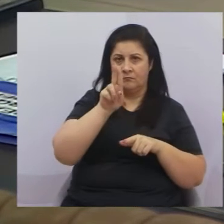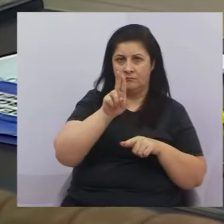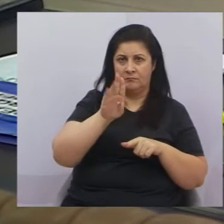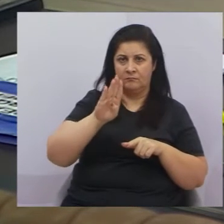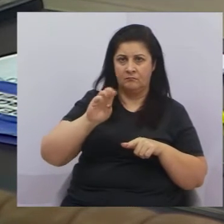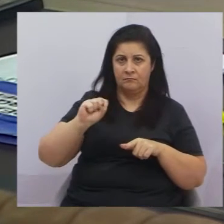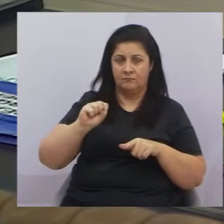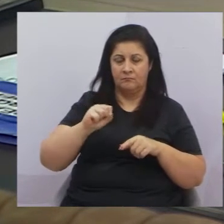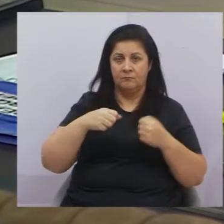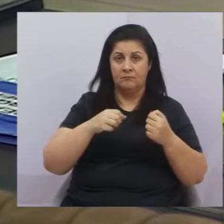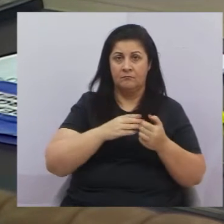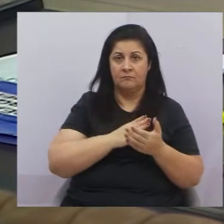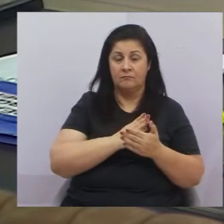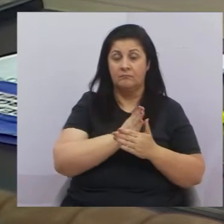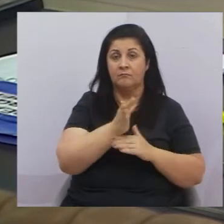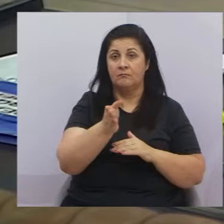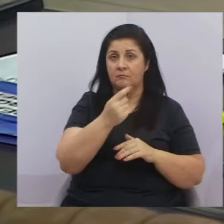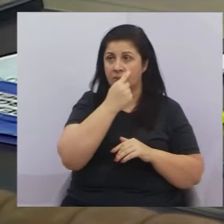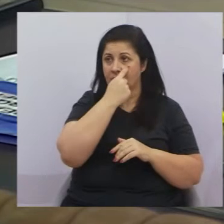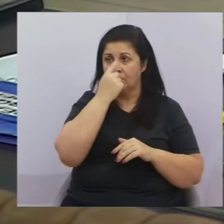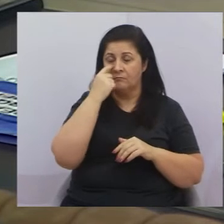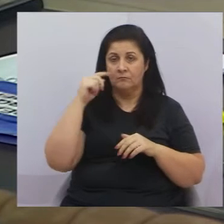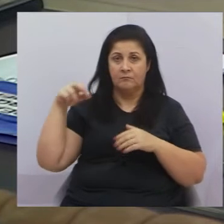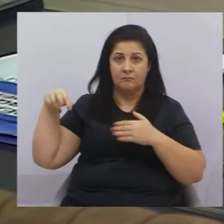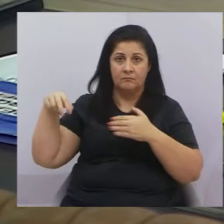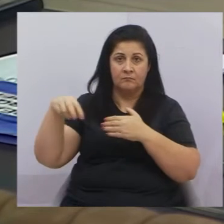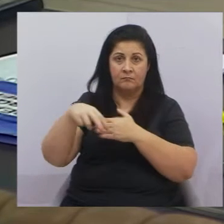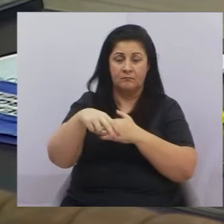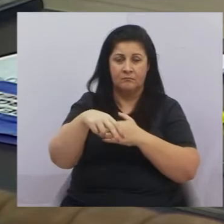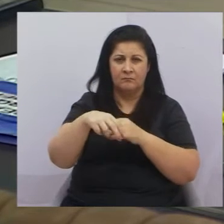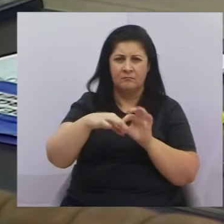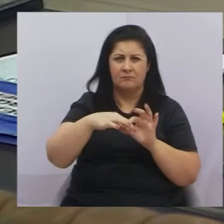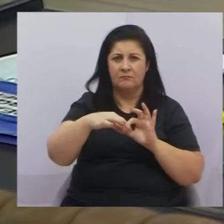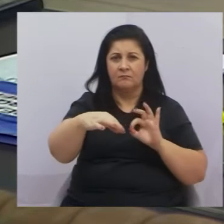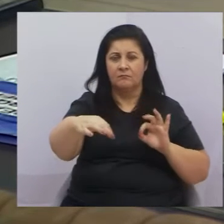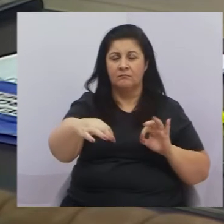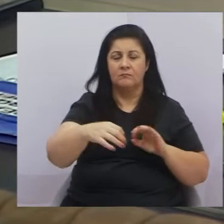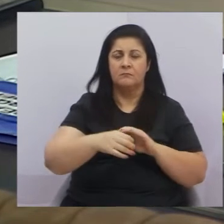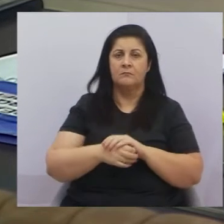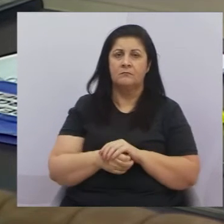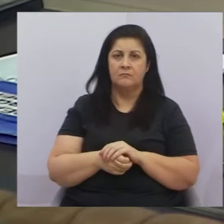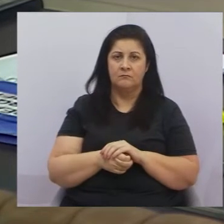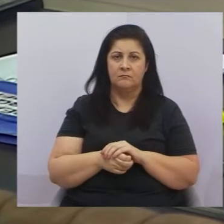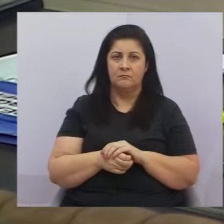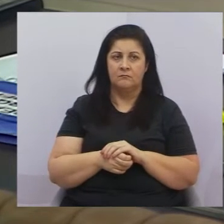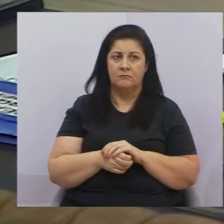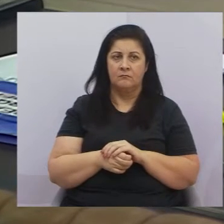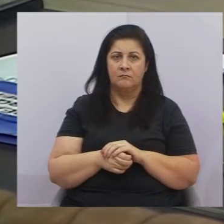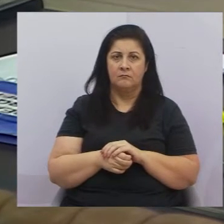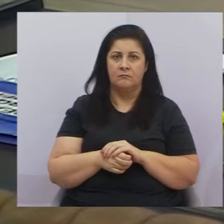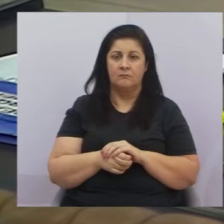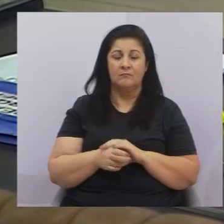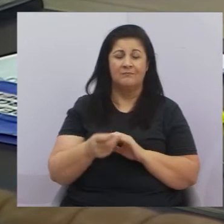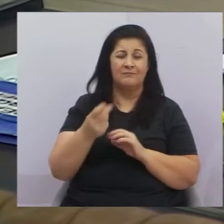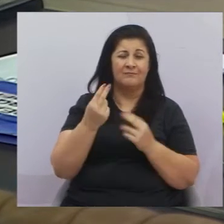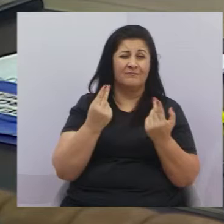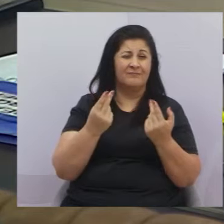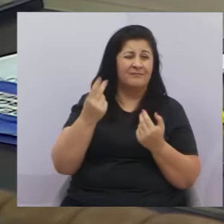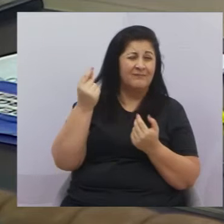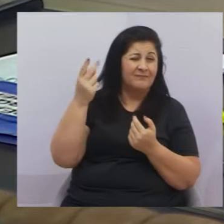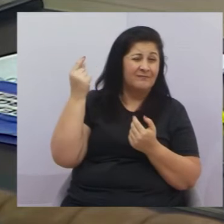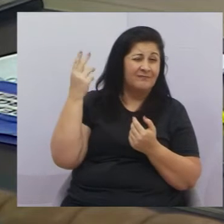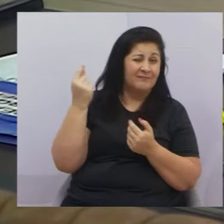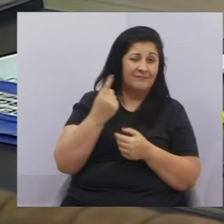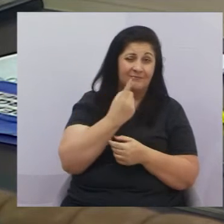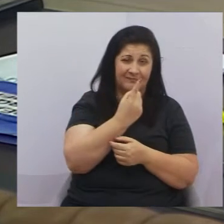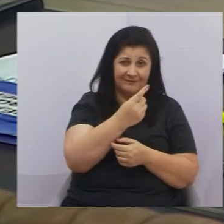sair dali, do Parque Meia Lua, e ir a pé até no retorno. Isso aí era o tempo de 1975